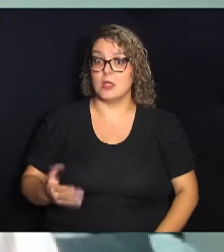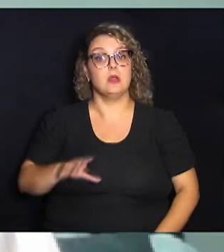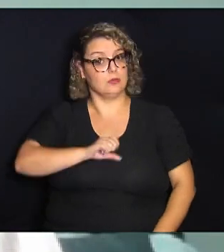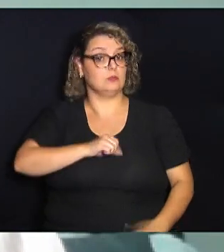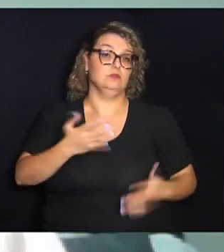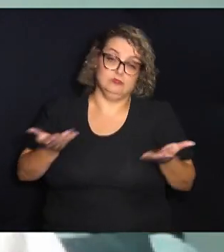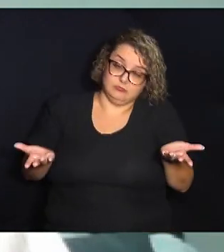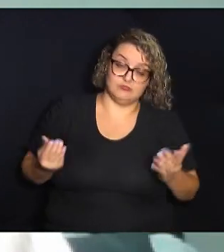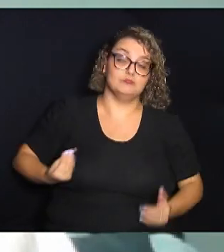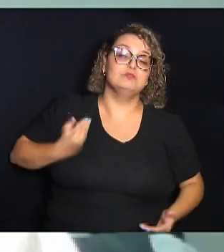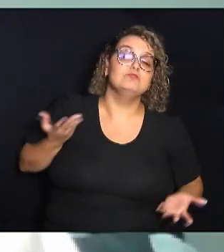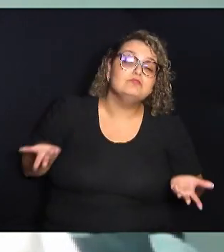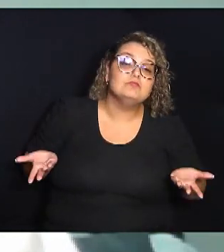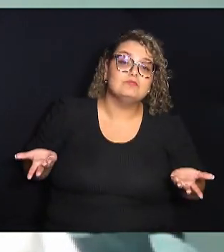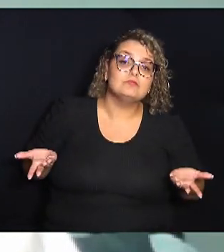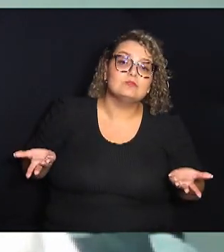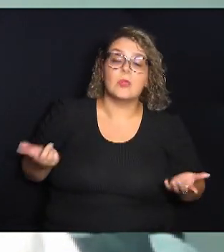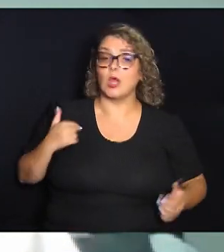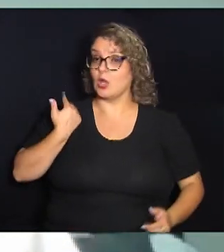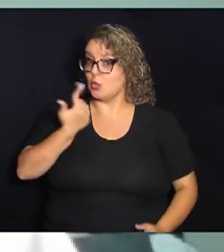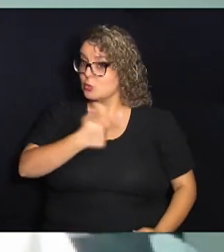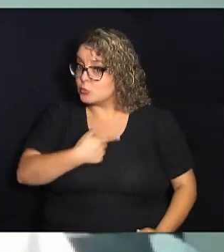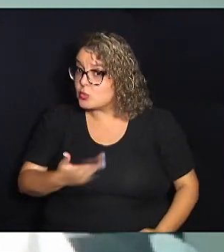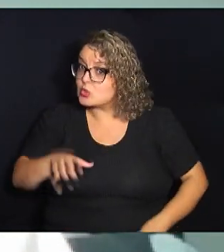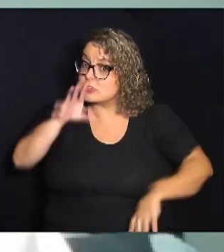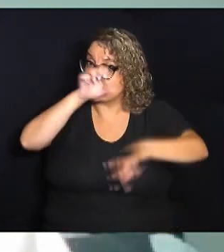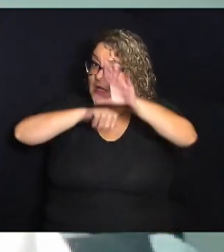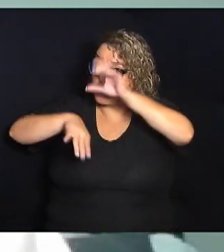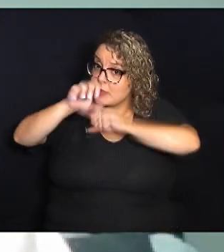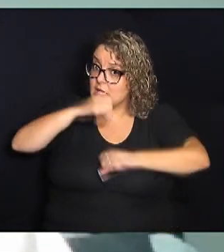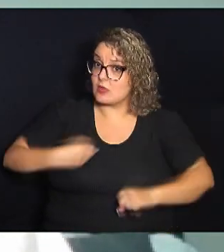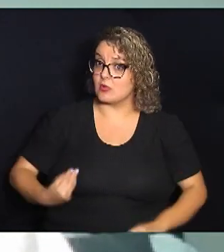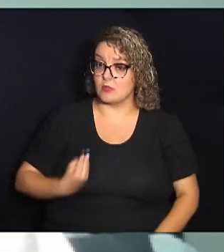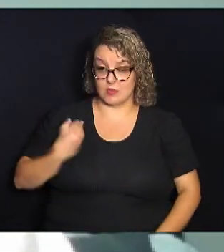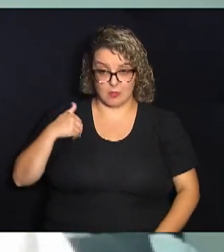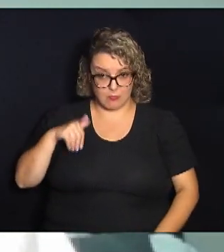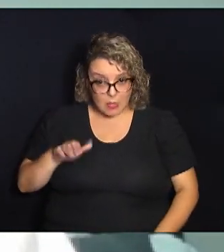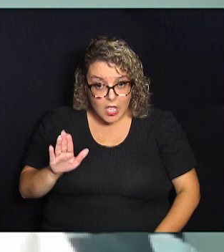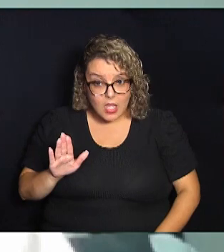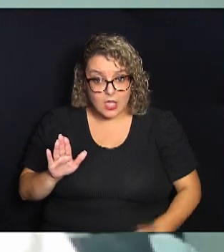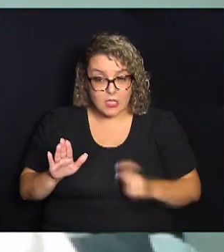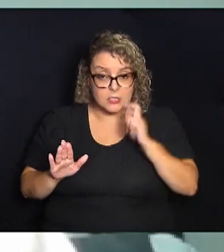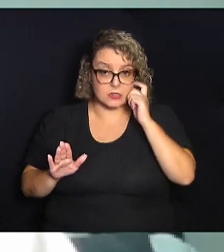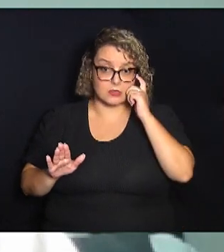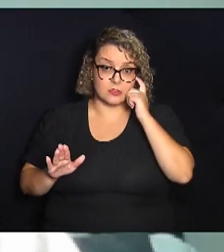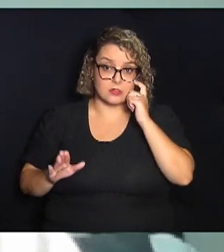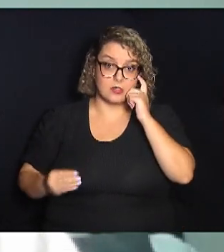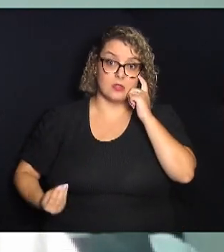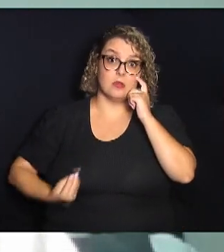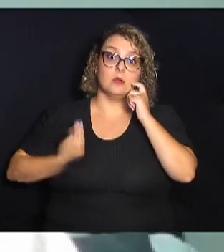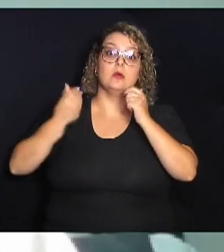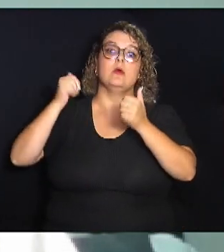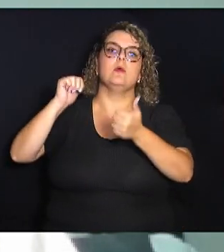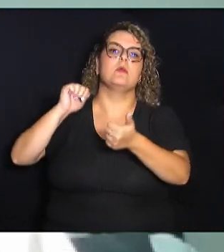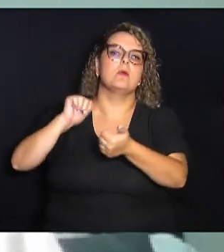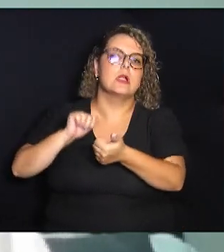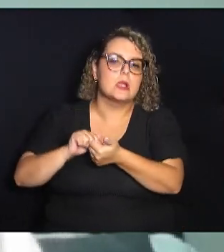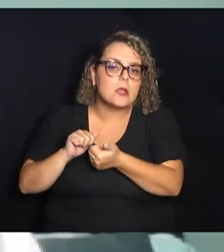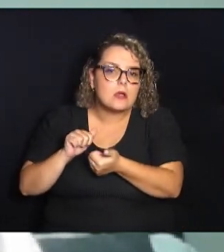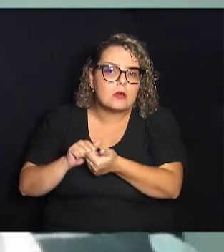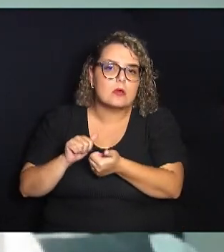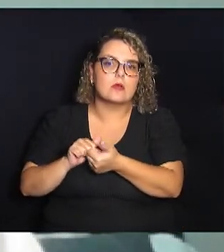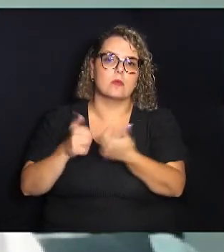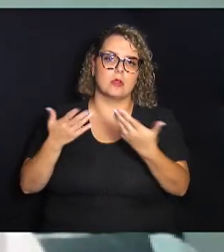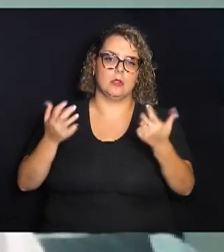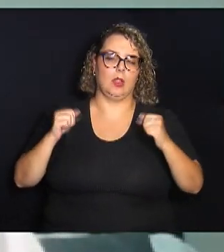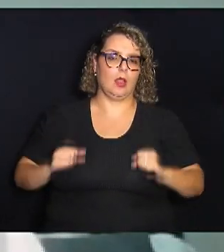aqui. Então, já que nós aprendemos a viver mais, que vivamos com